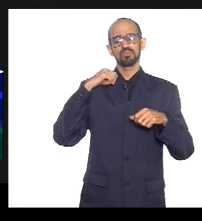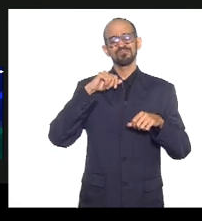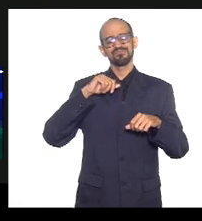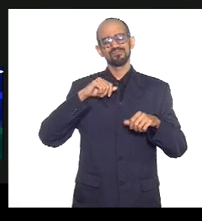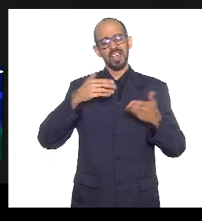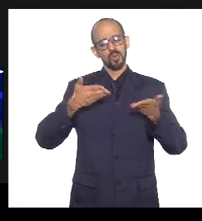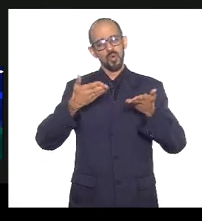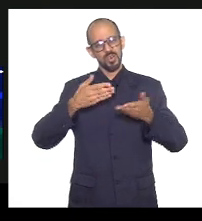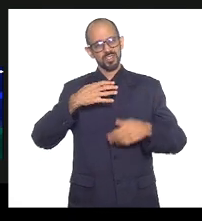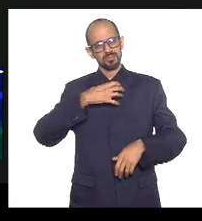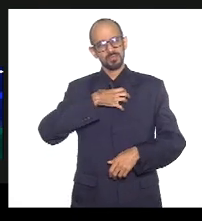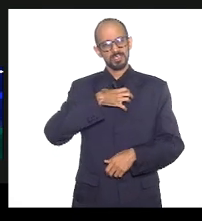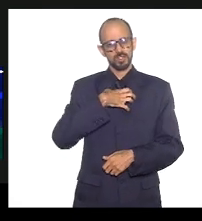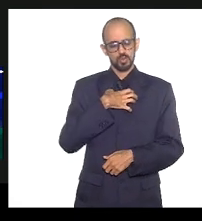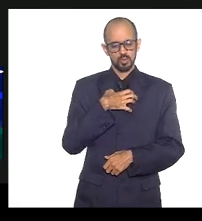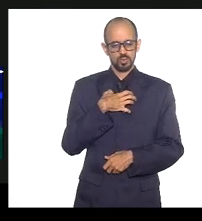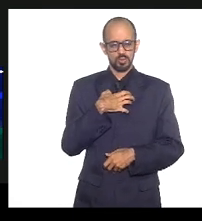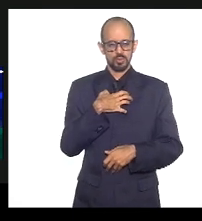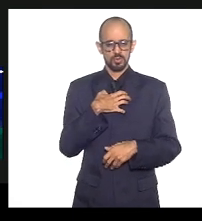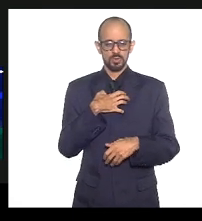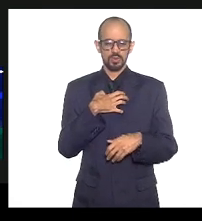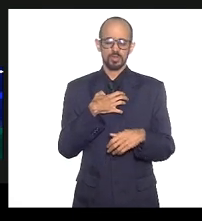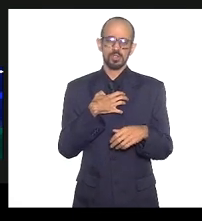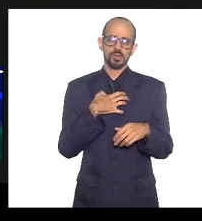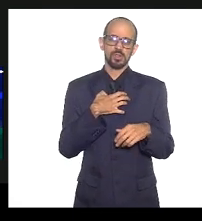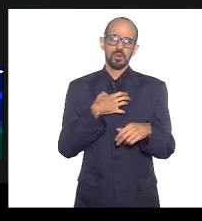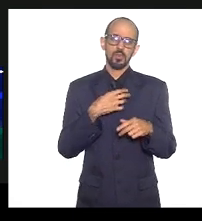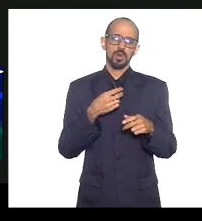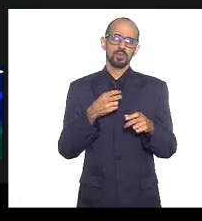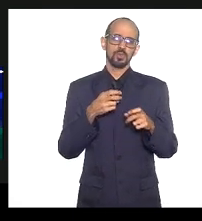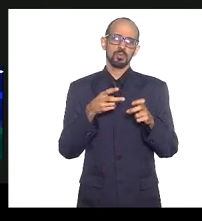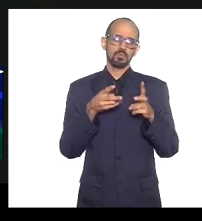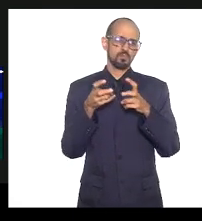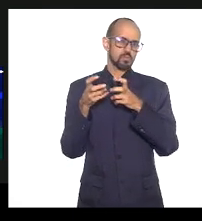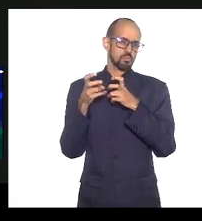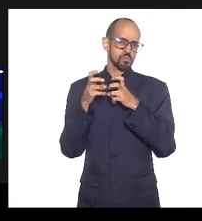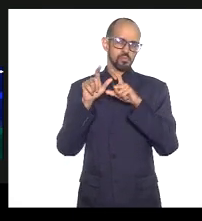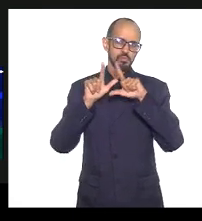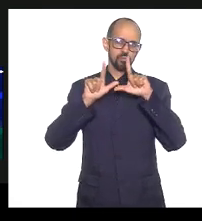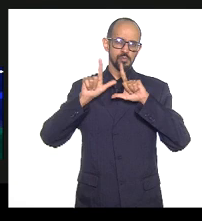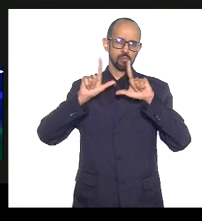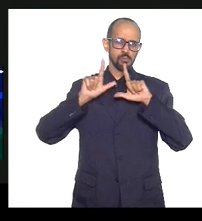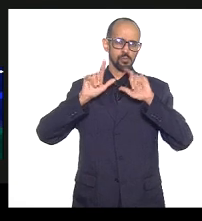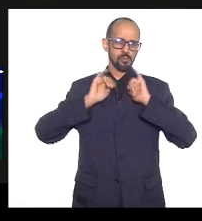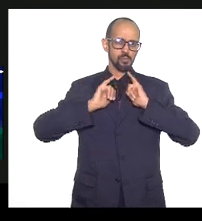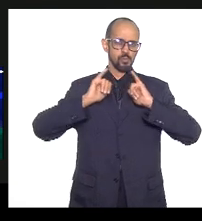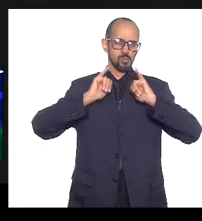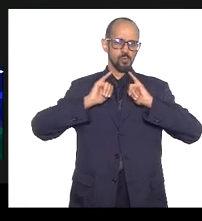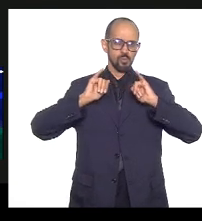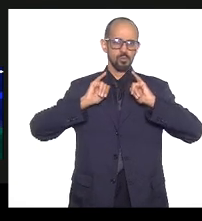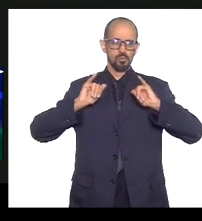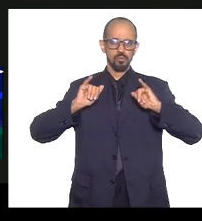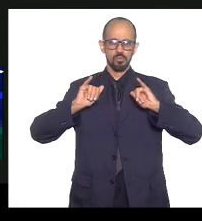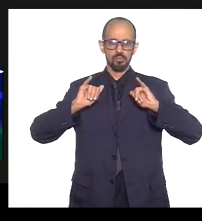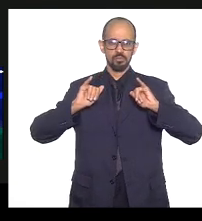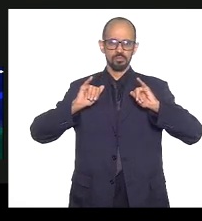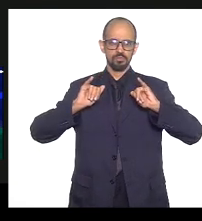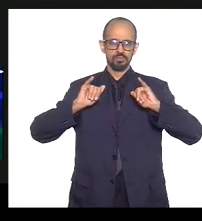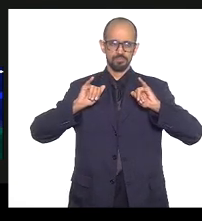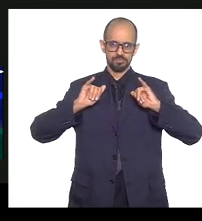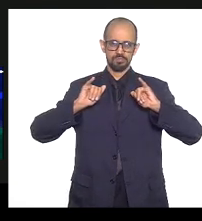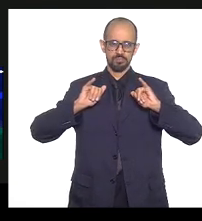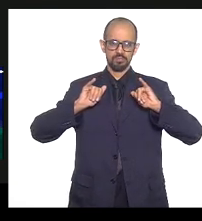ao assistir as notícias veiculadas pela mídia